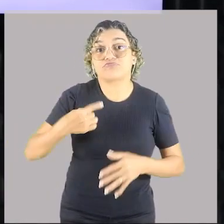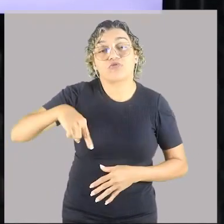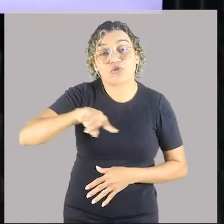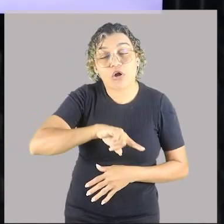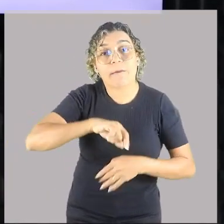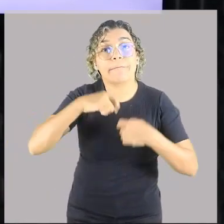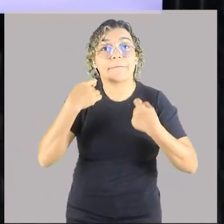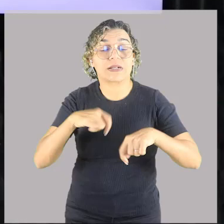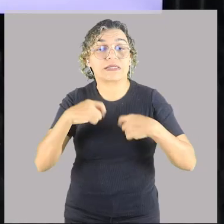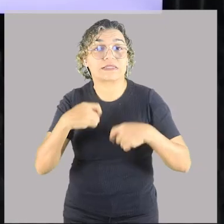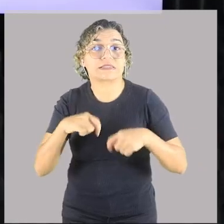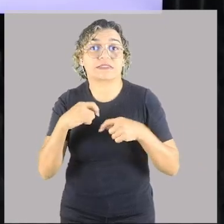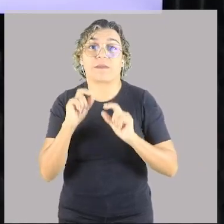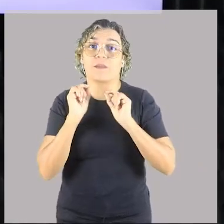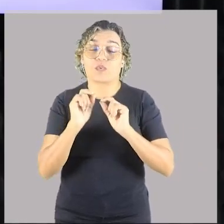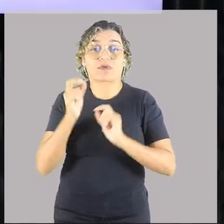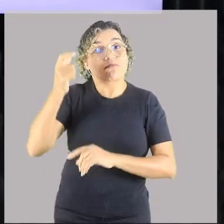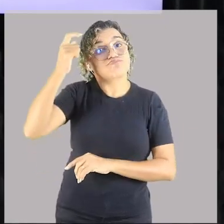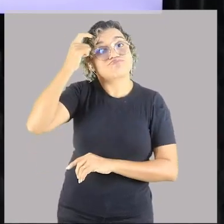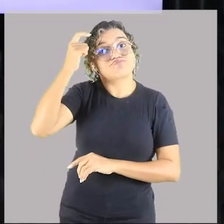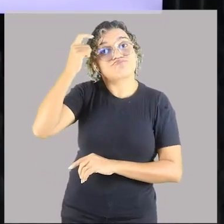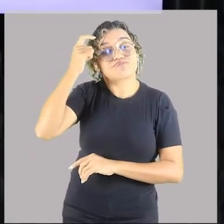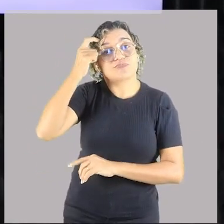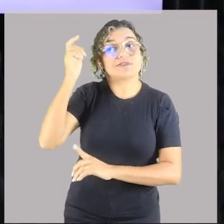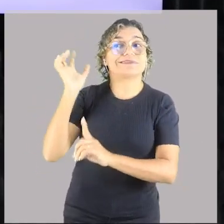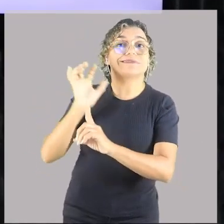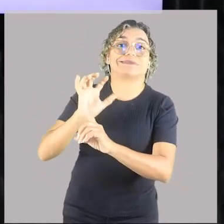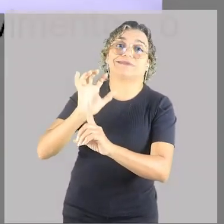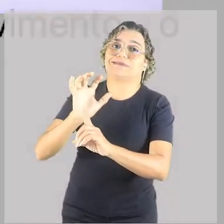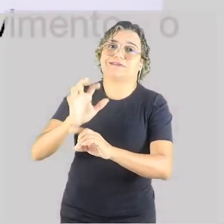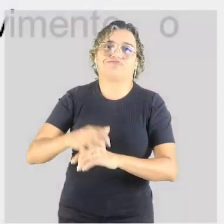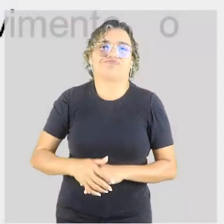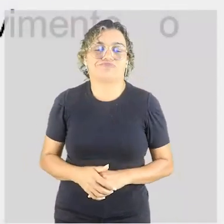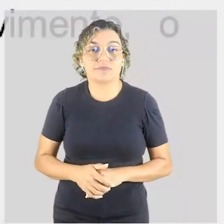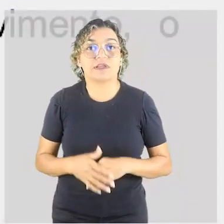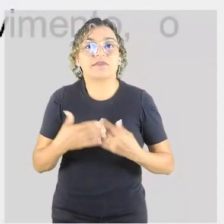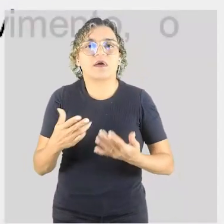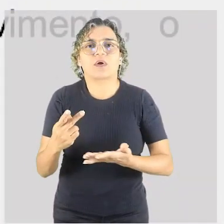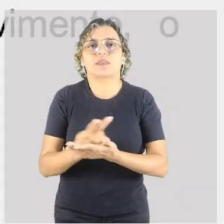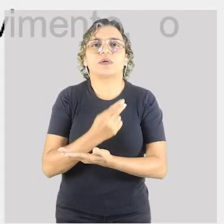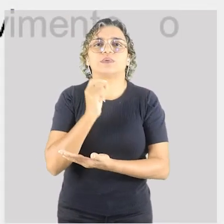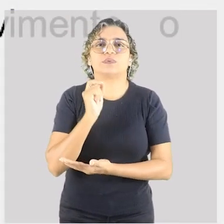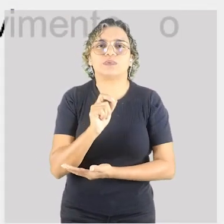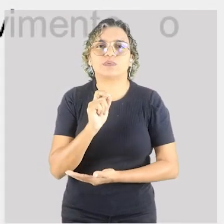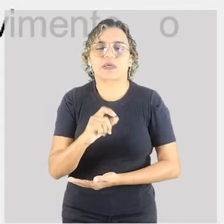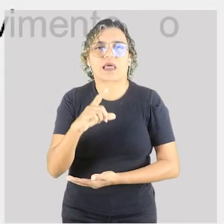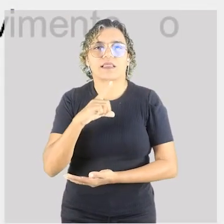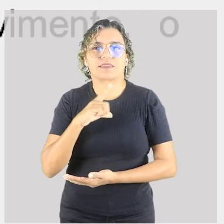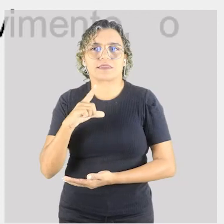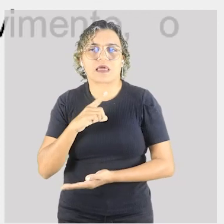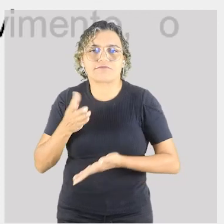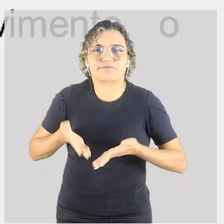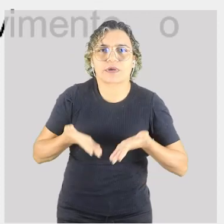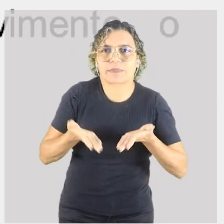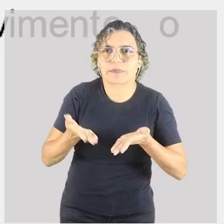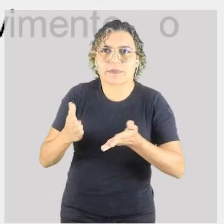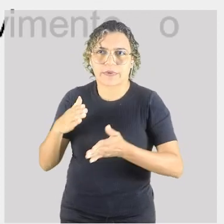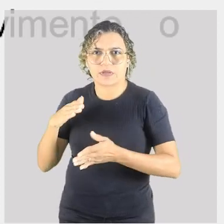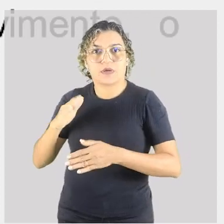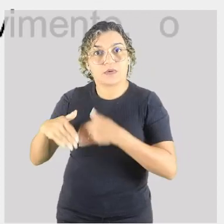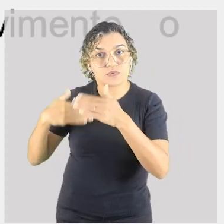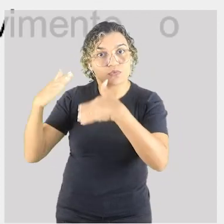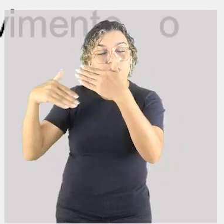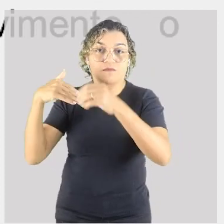temos que gerar essa conscientização. E aí, o que acontece bem aqui? Tu tem essa promoção do